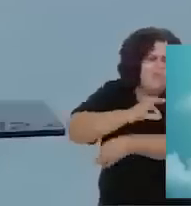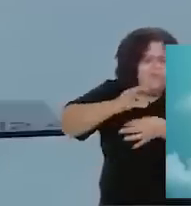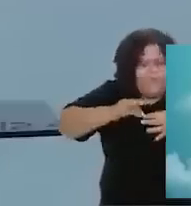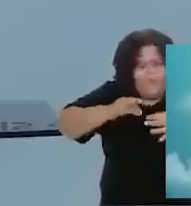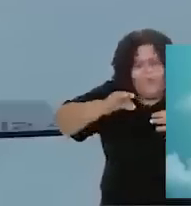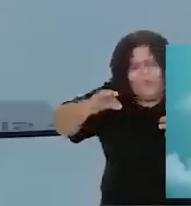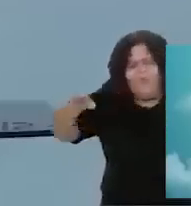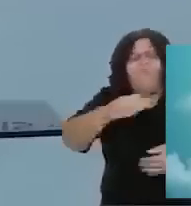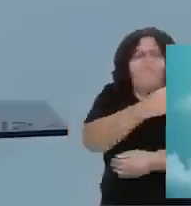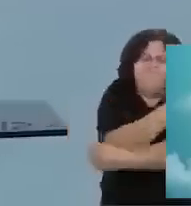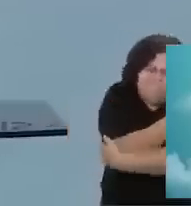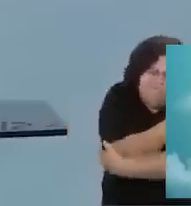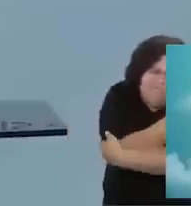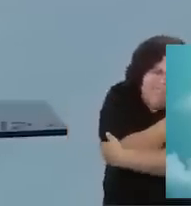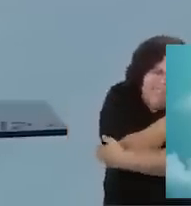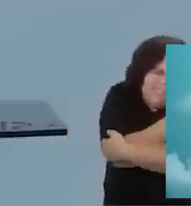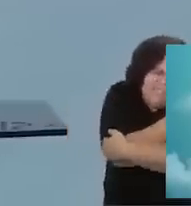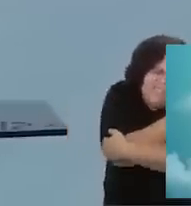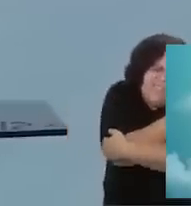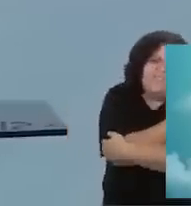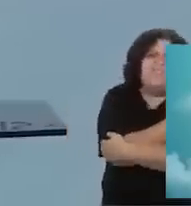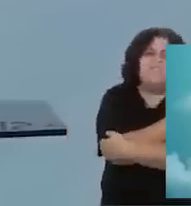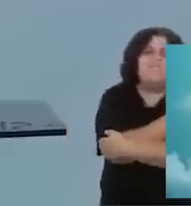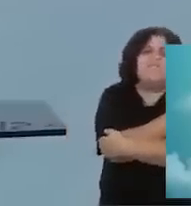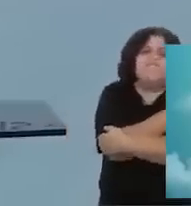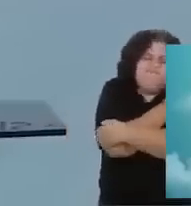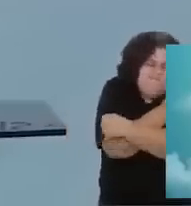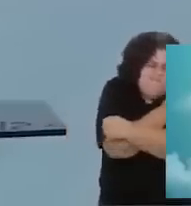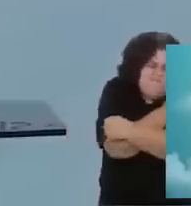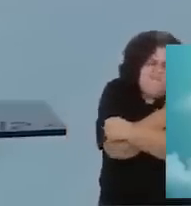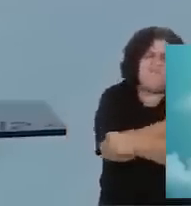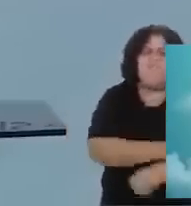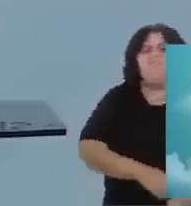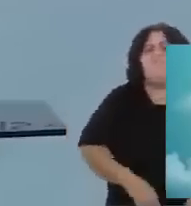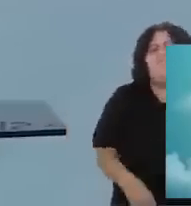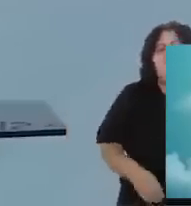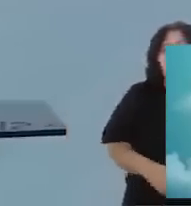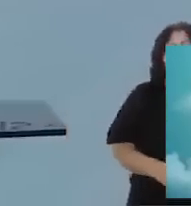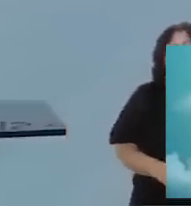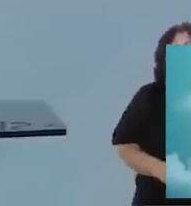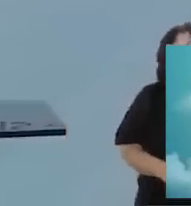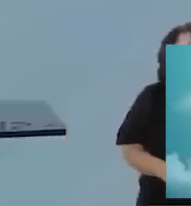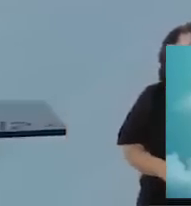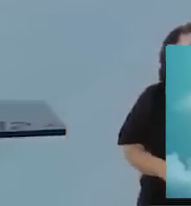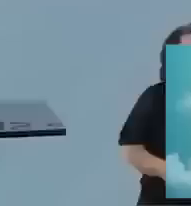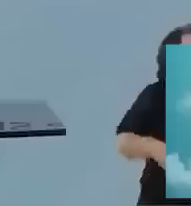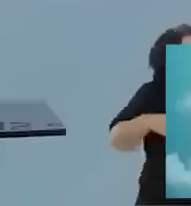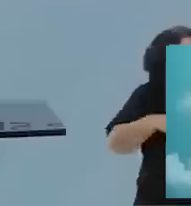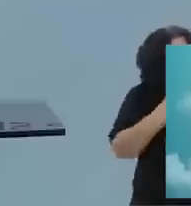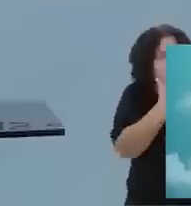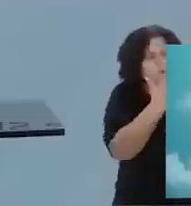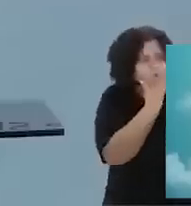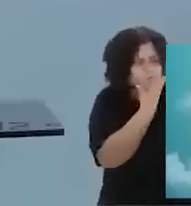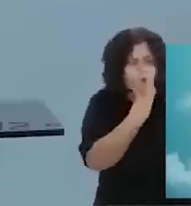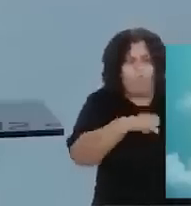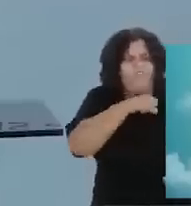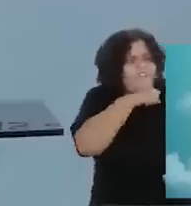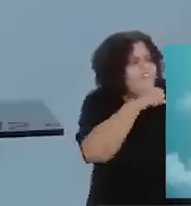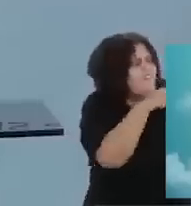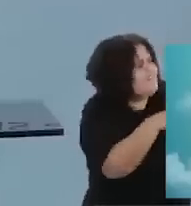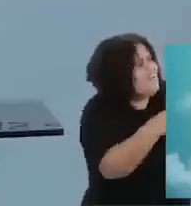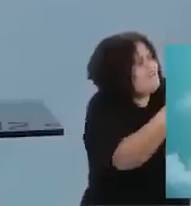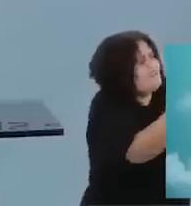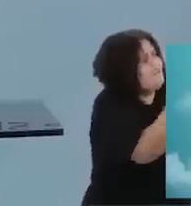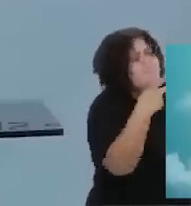Aquele abraço abraçado mesmo, contraído contra o meu peito. Esse homem começou a chorar e disse, o senhor